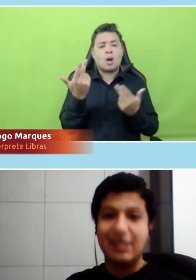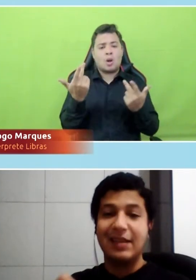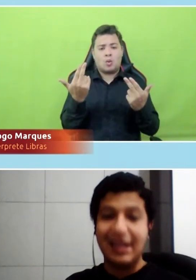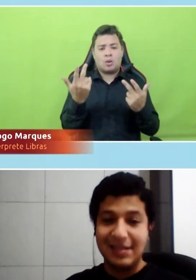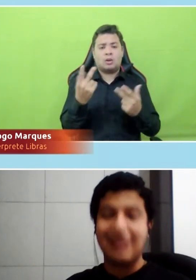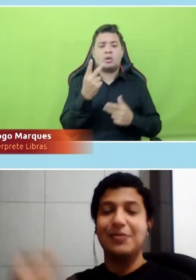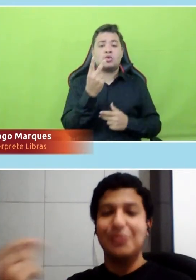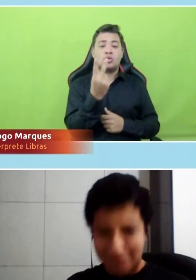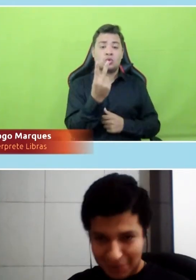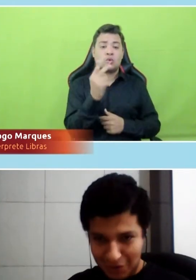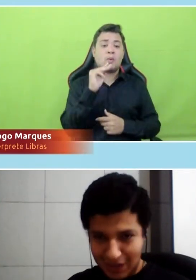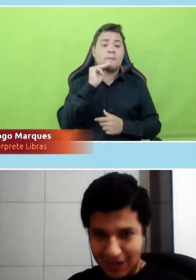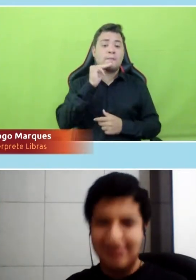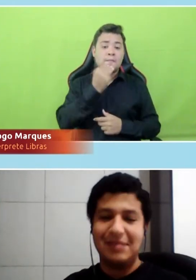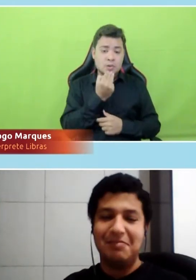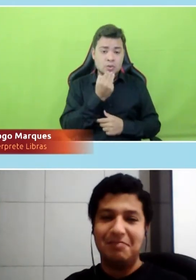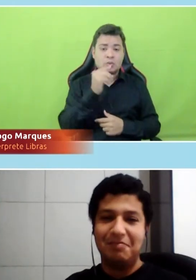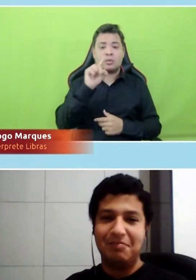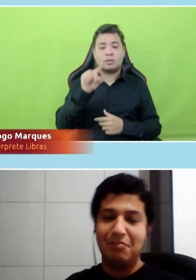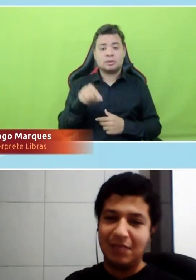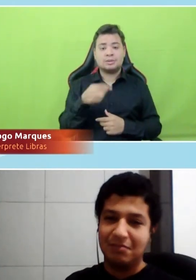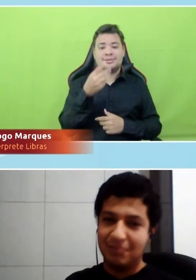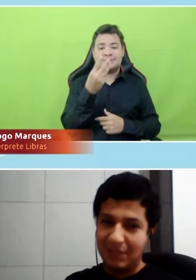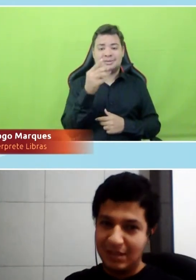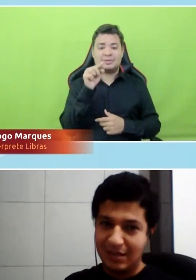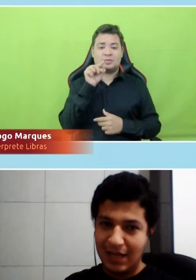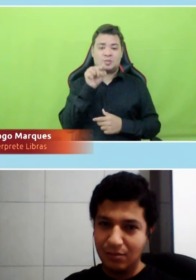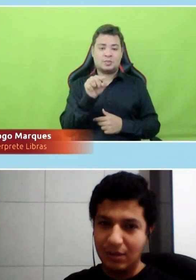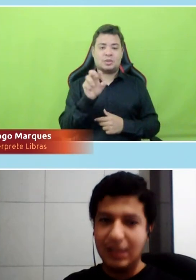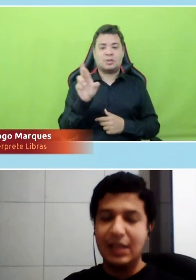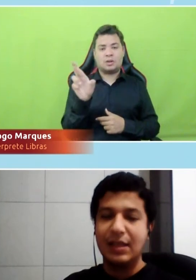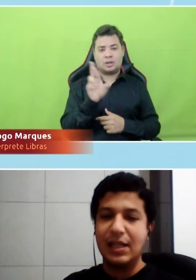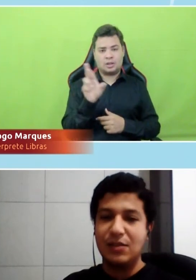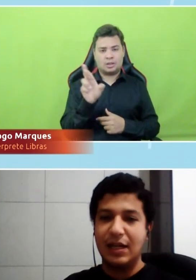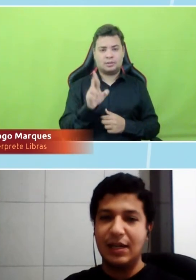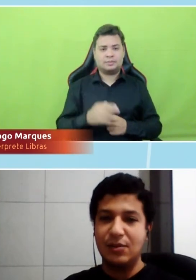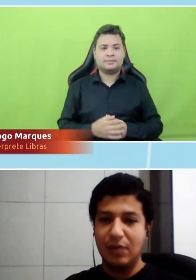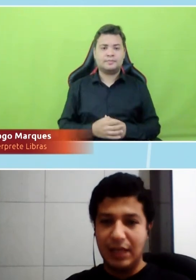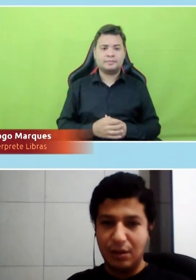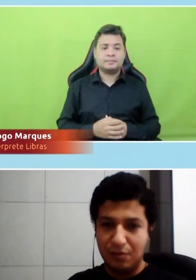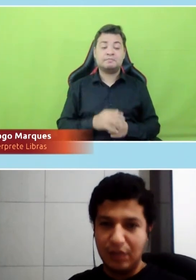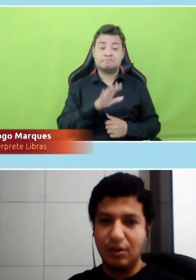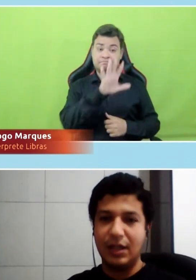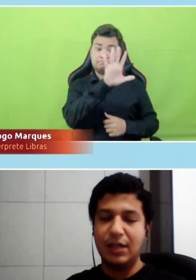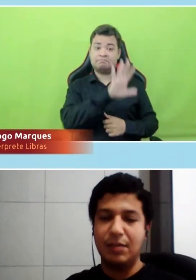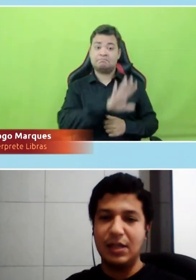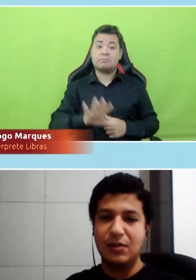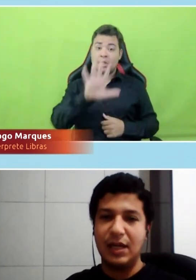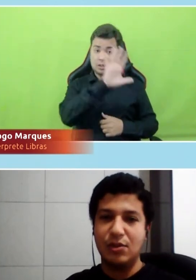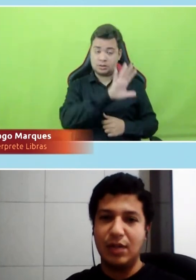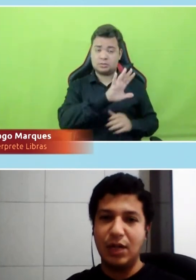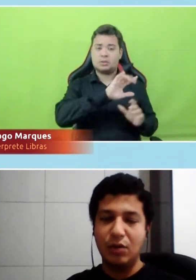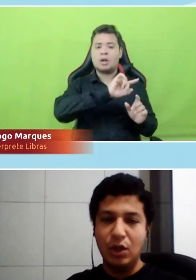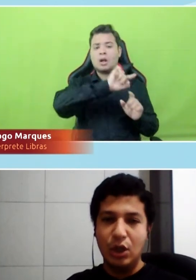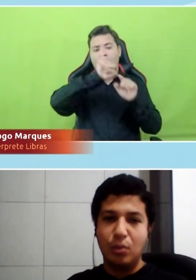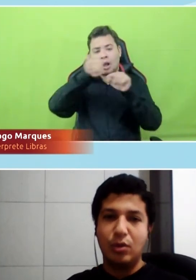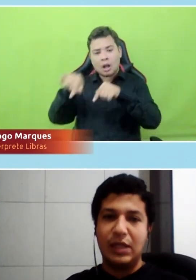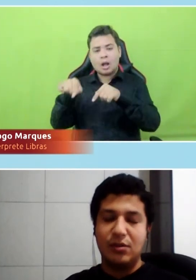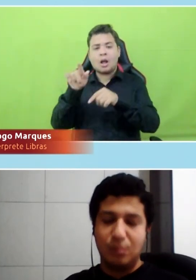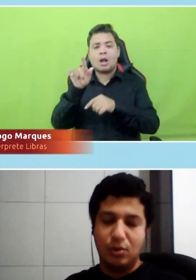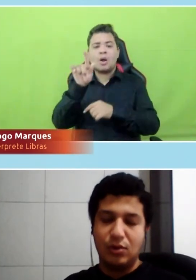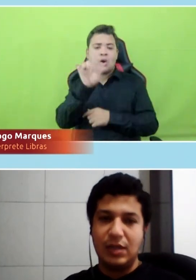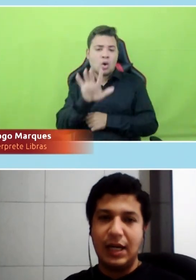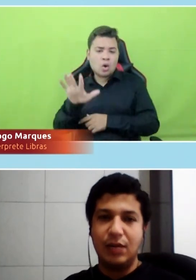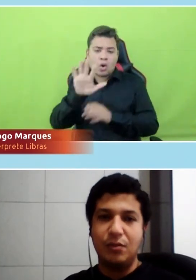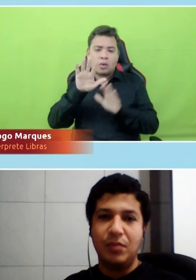e 300 mil reais. Bem, saindo da esfera nacional e vindo agora aqui para a esfera regional, para o